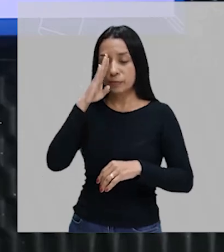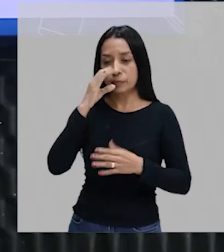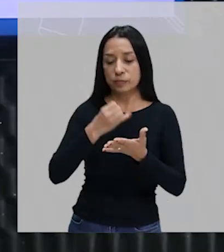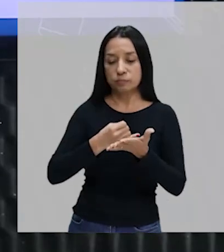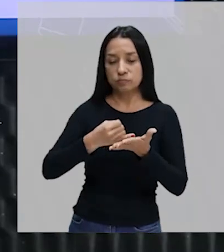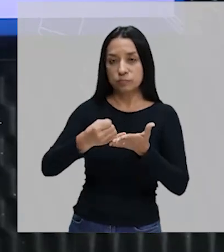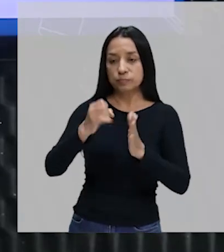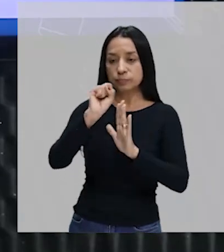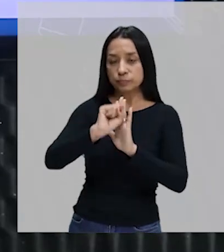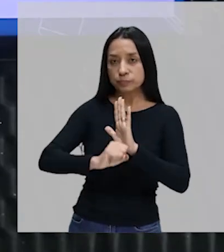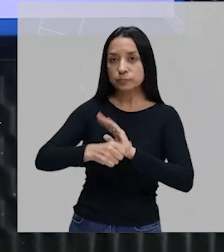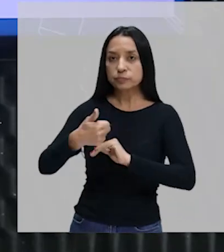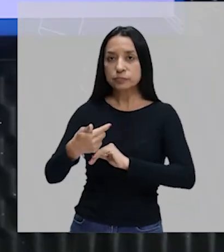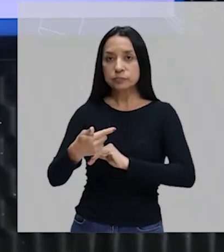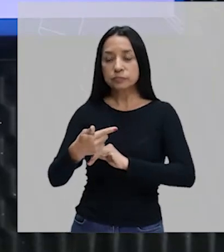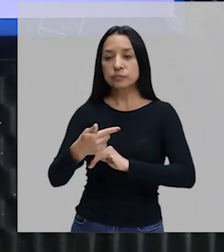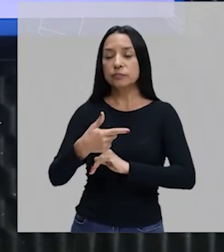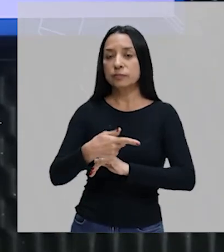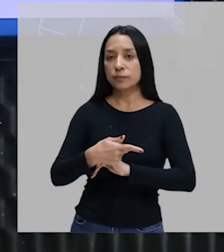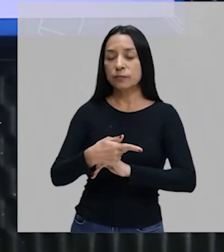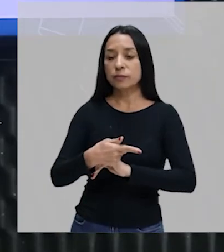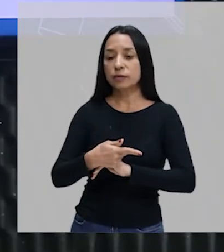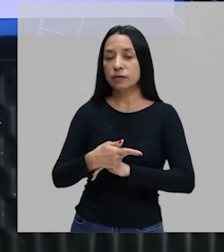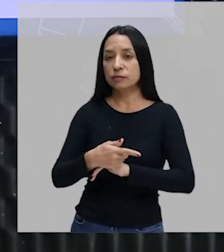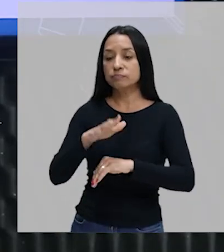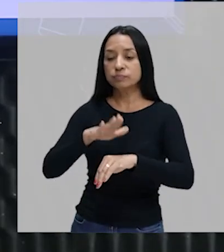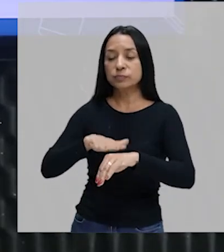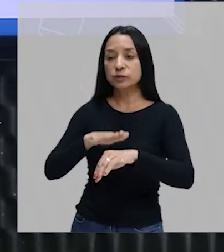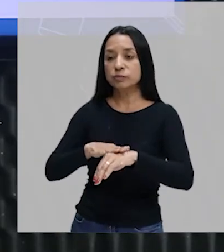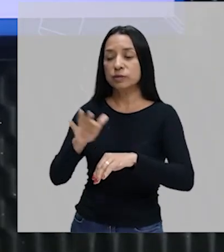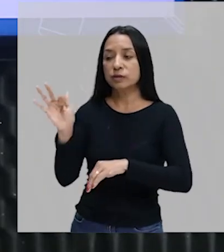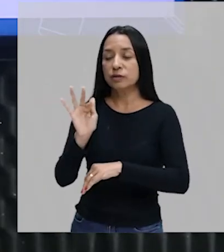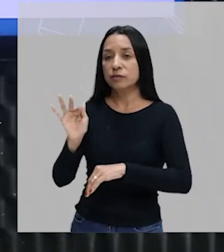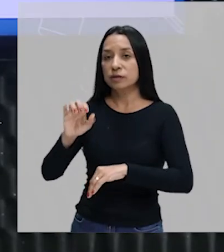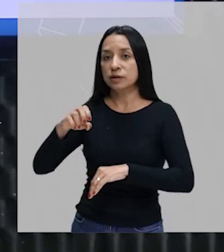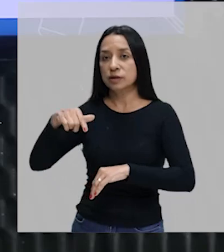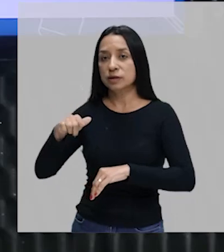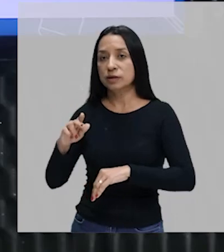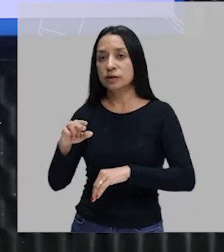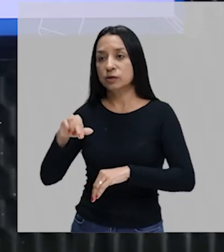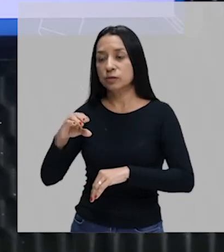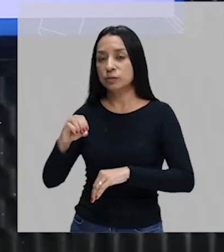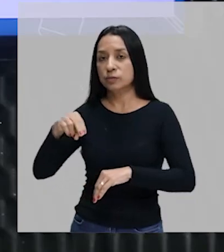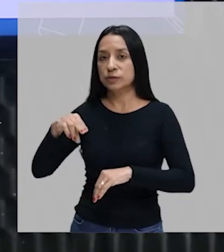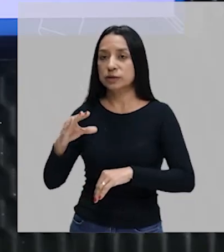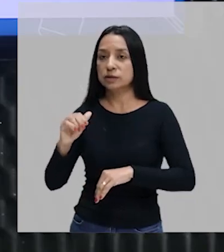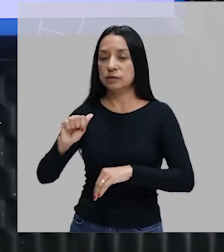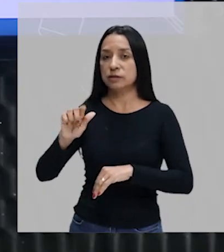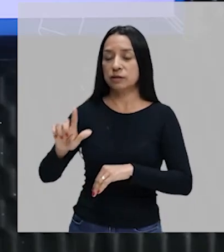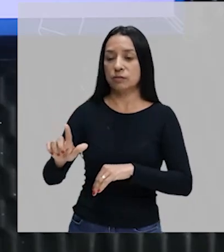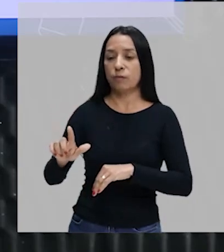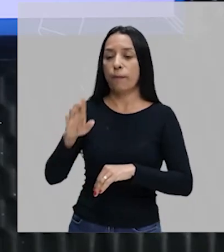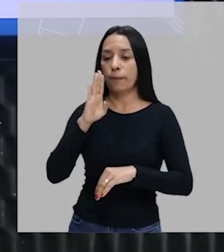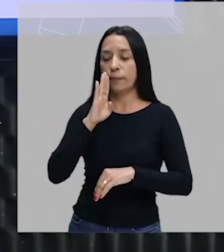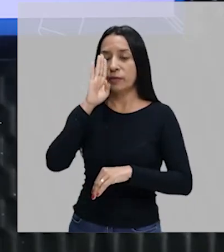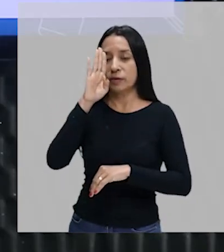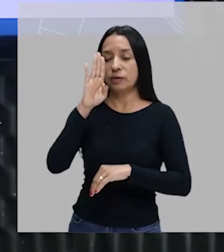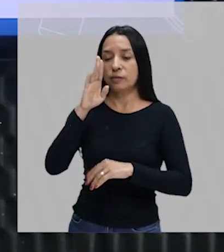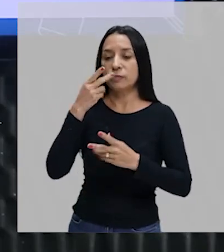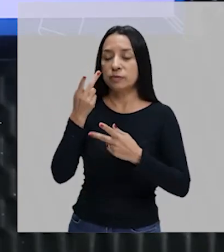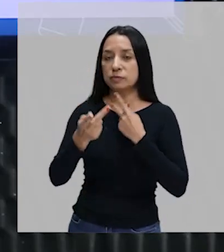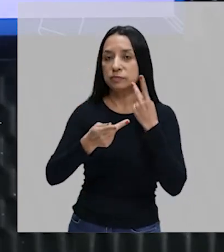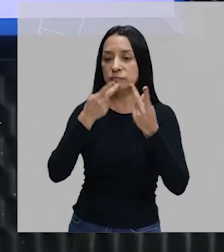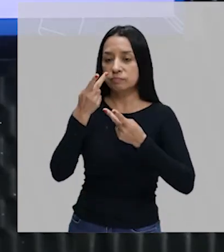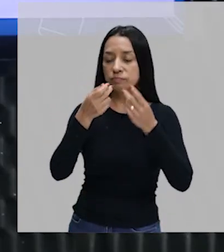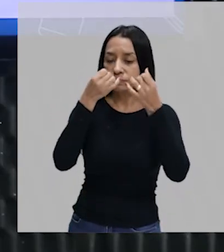XVII, na chamada França Equinocial. E iremos principalmente abordar, nesse